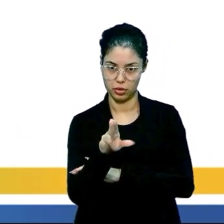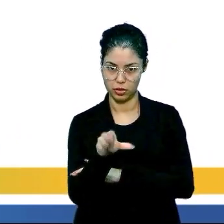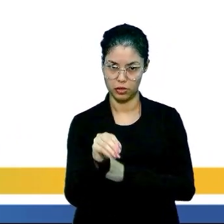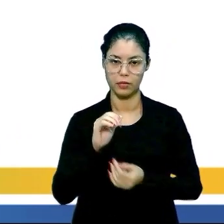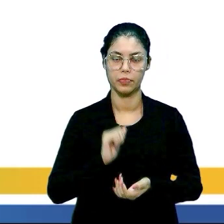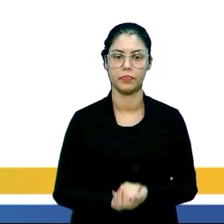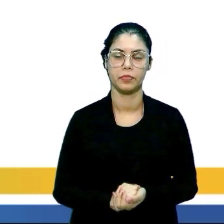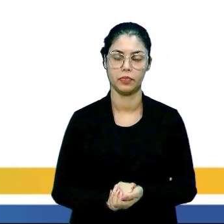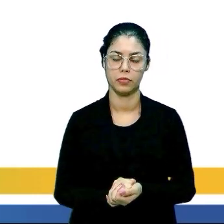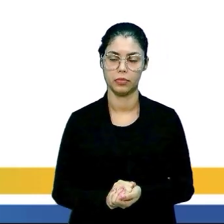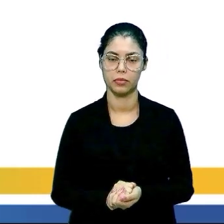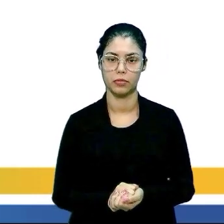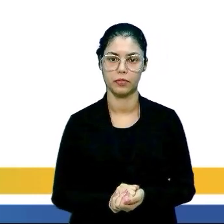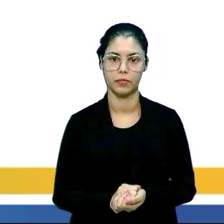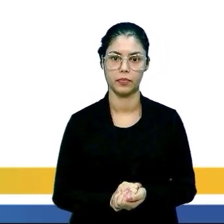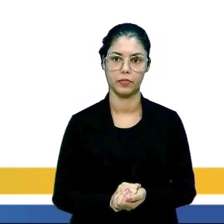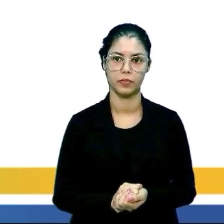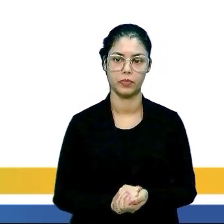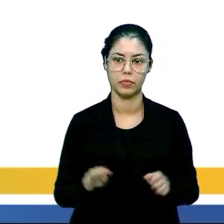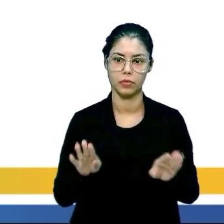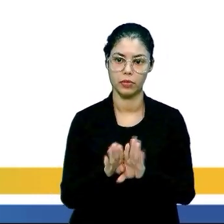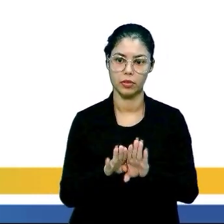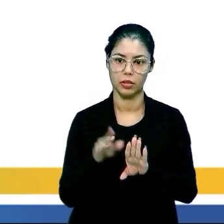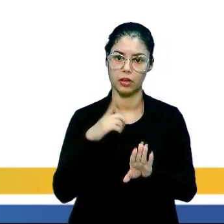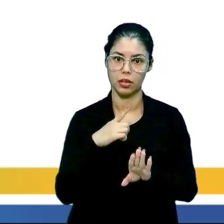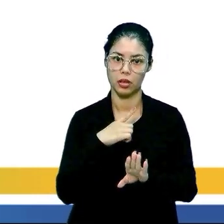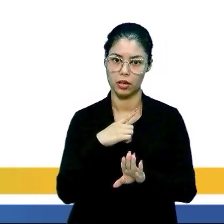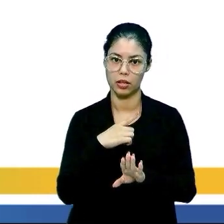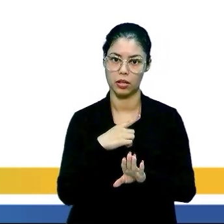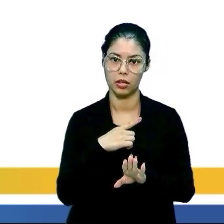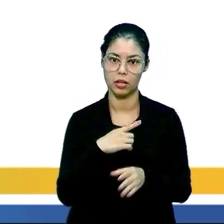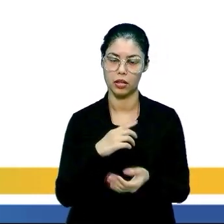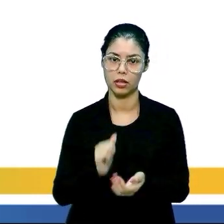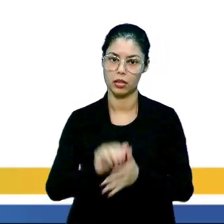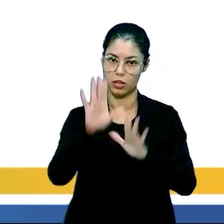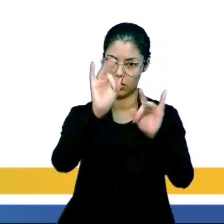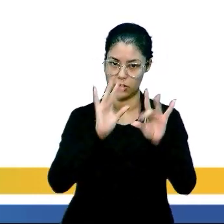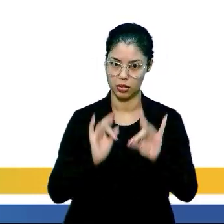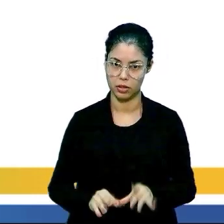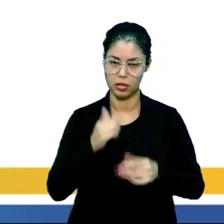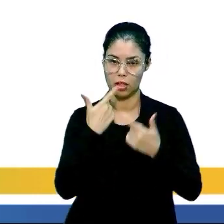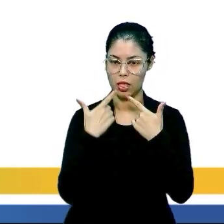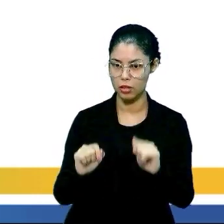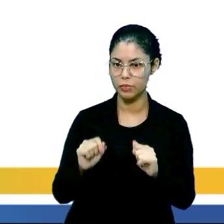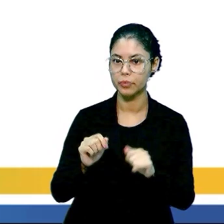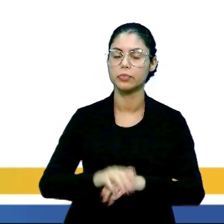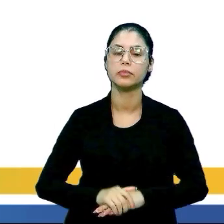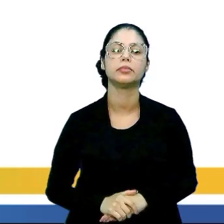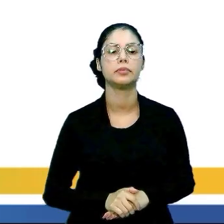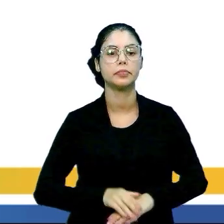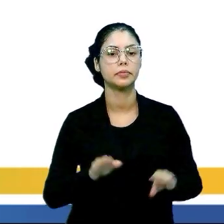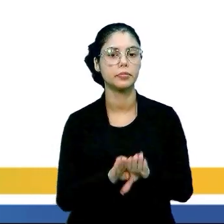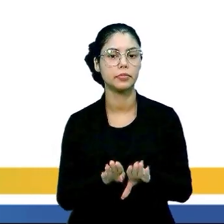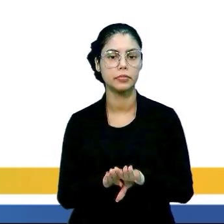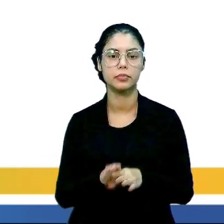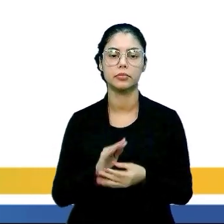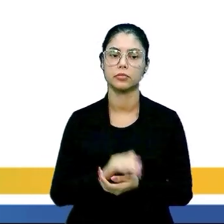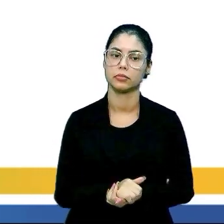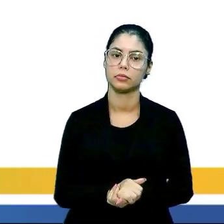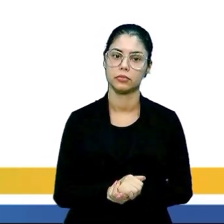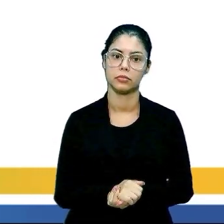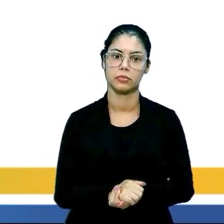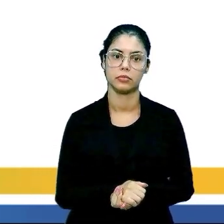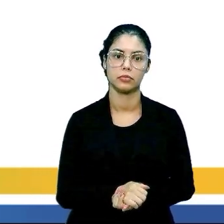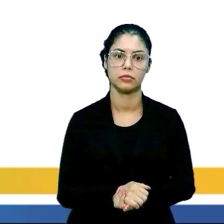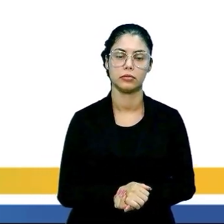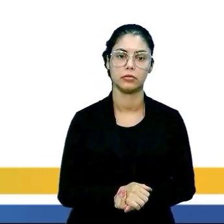linguagem. Eu tenho também a transfiguração estilística desse linguajar, ele transcende.